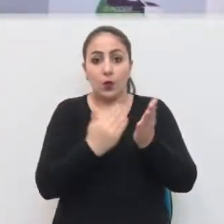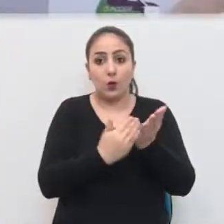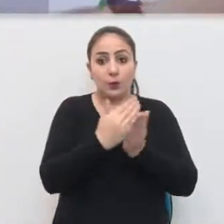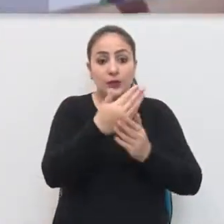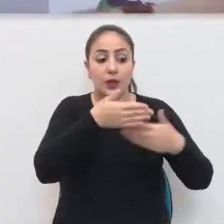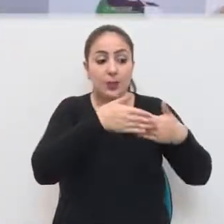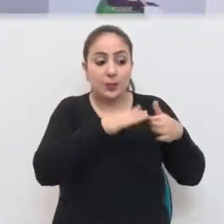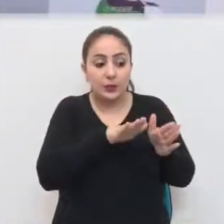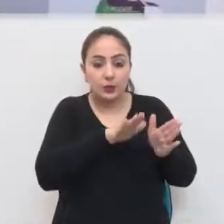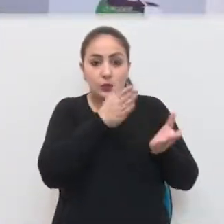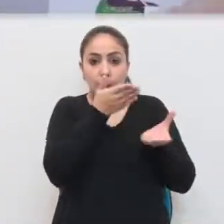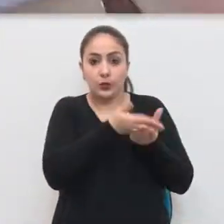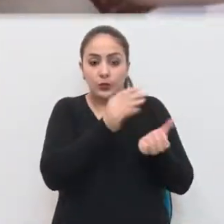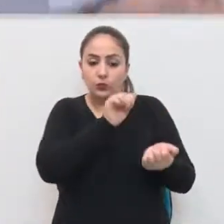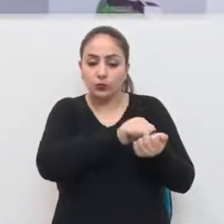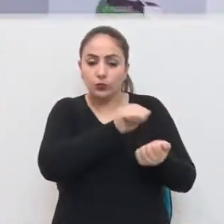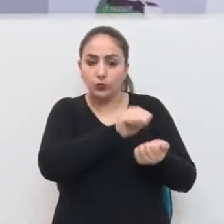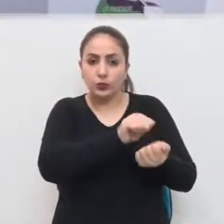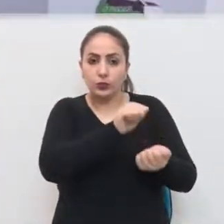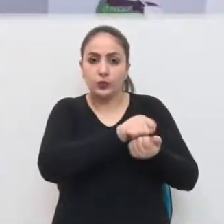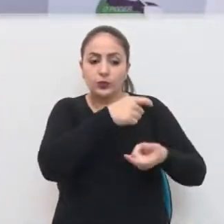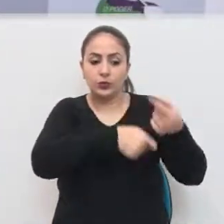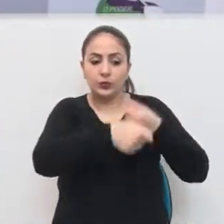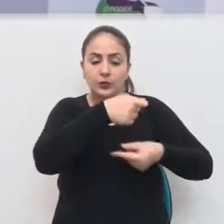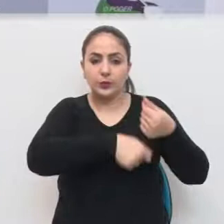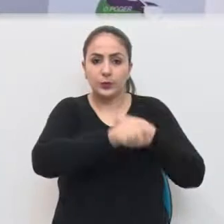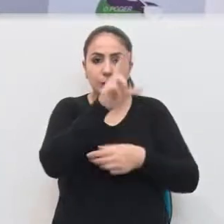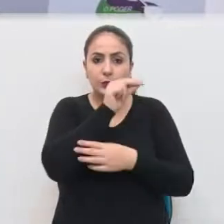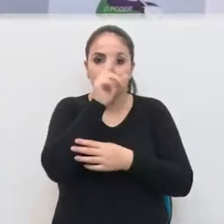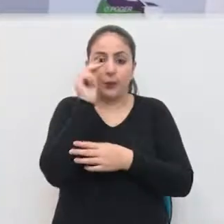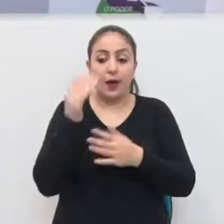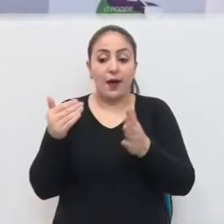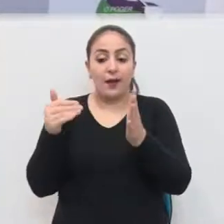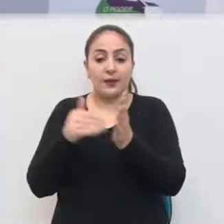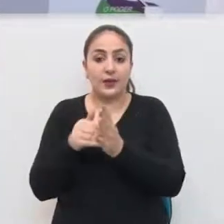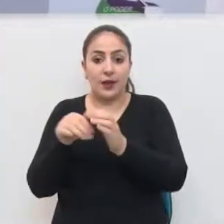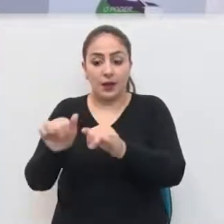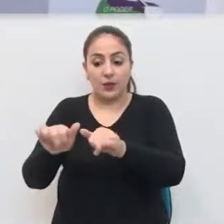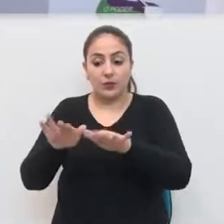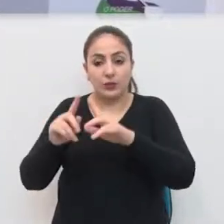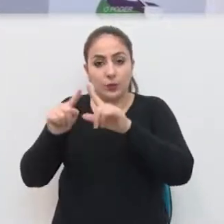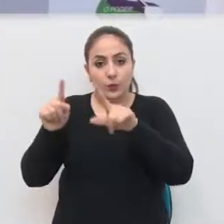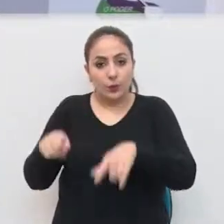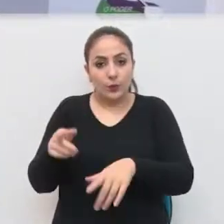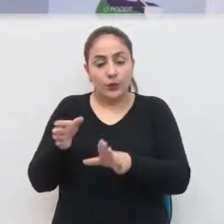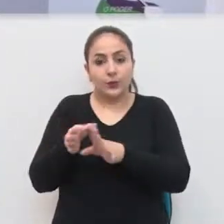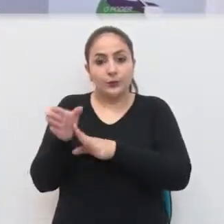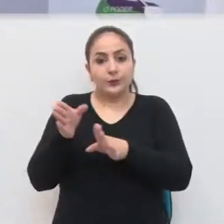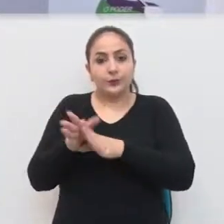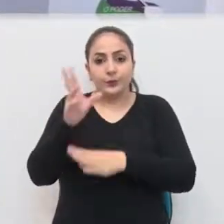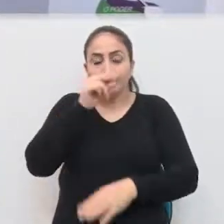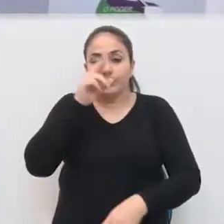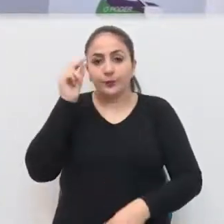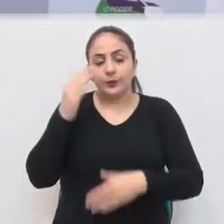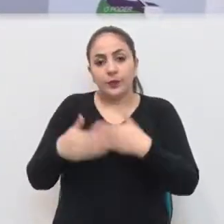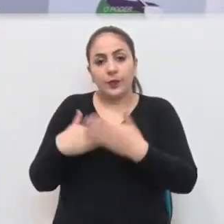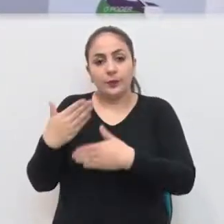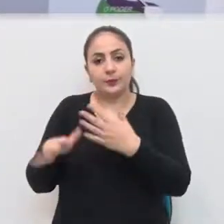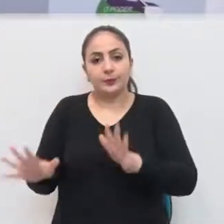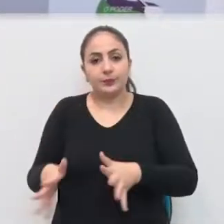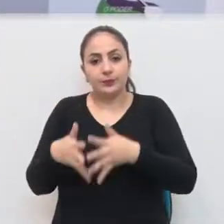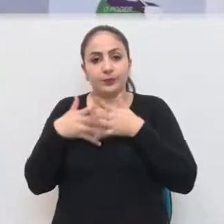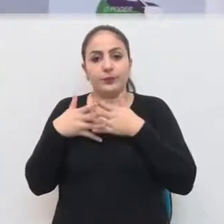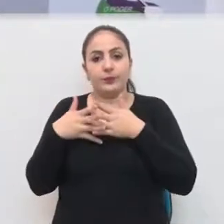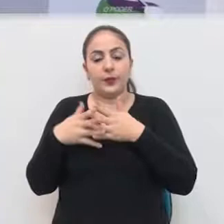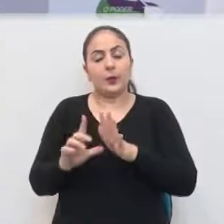desde da abertura do processo junto à administração municipal e até as audiências públicas do Conselho Municipal de